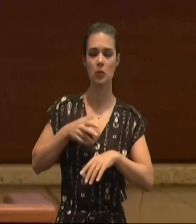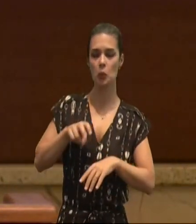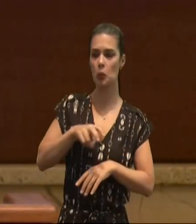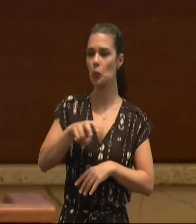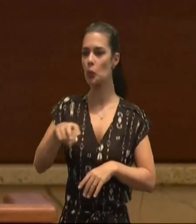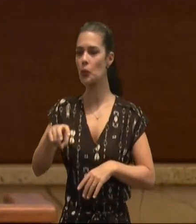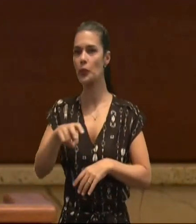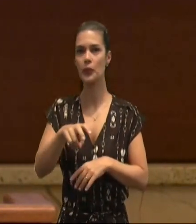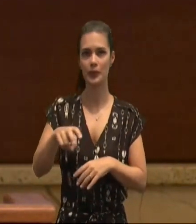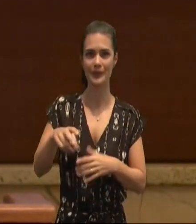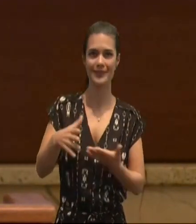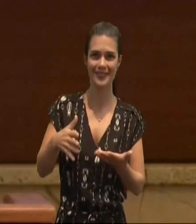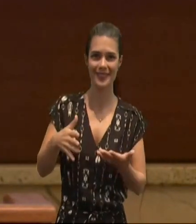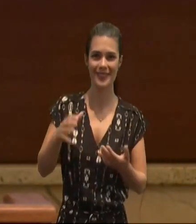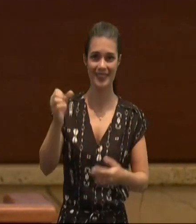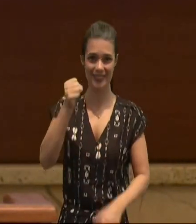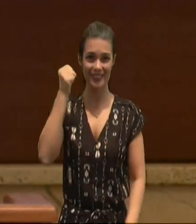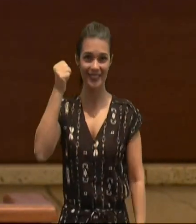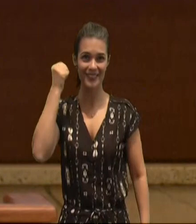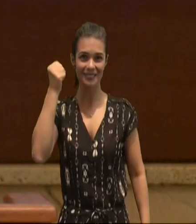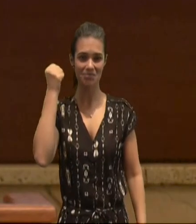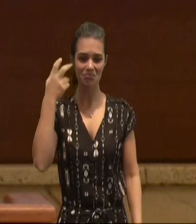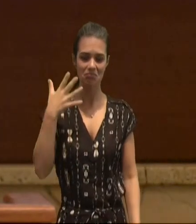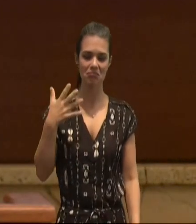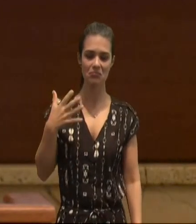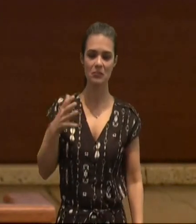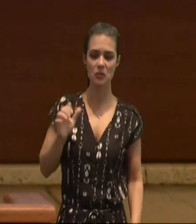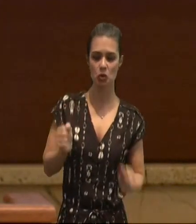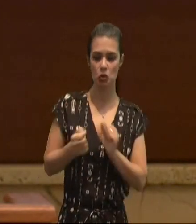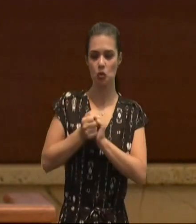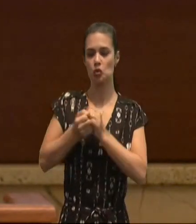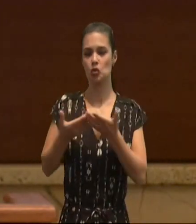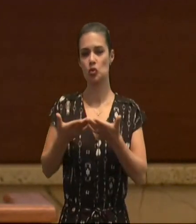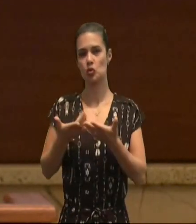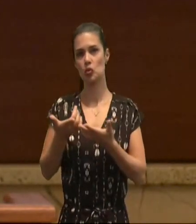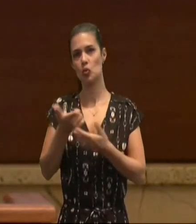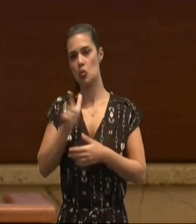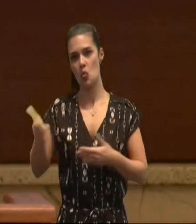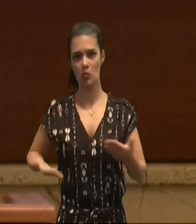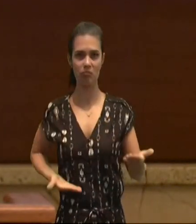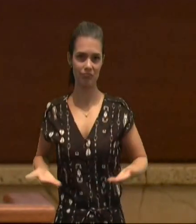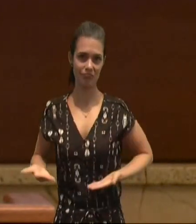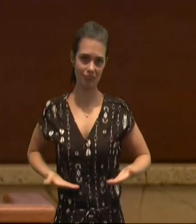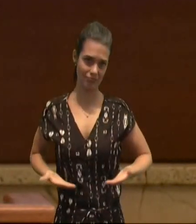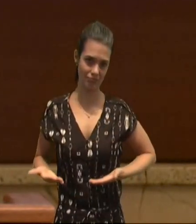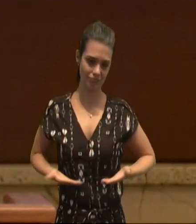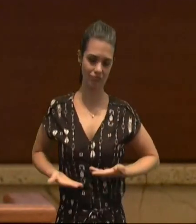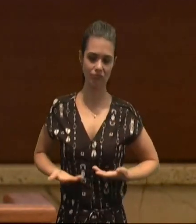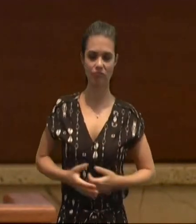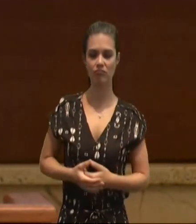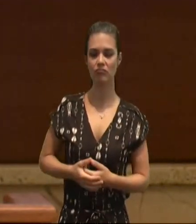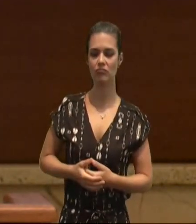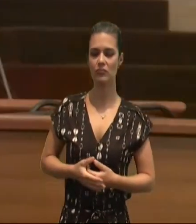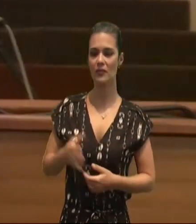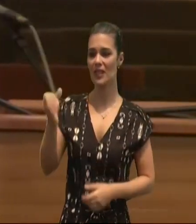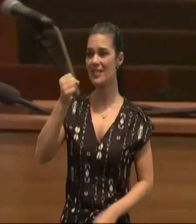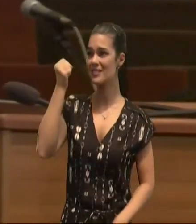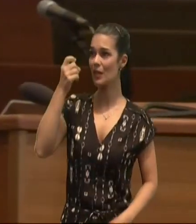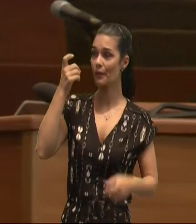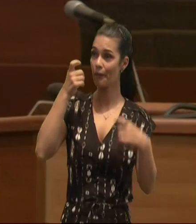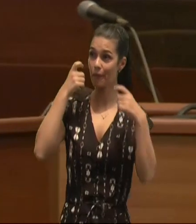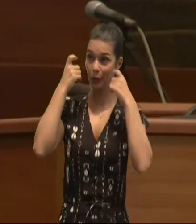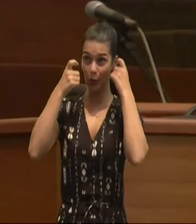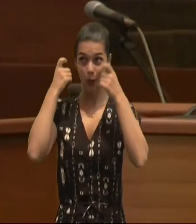eles naquele diálogo, Saul com o seu servo, com o seu funcionário, Saul preocupado